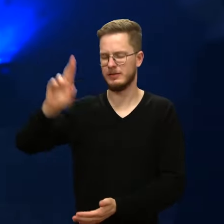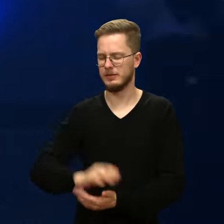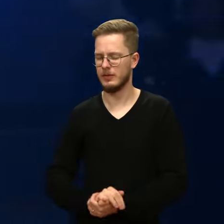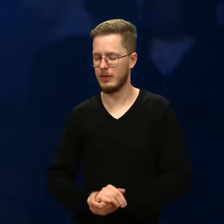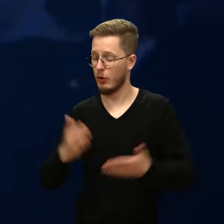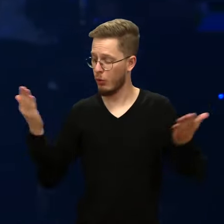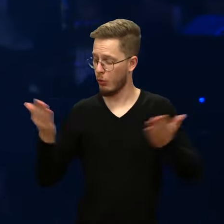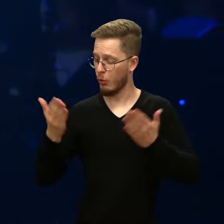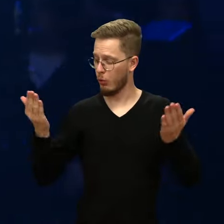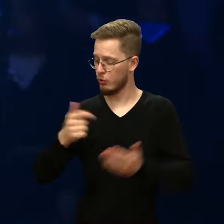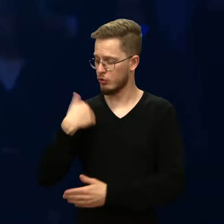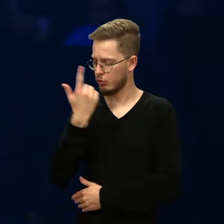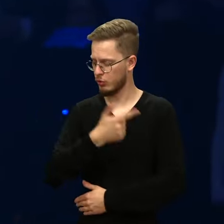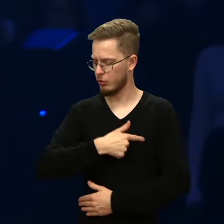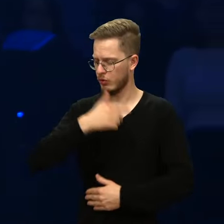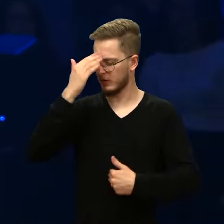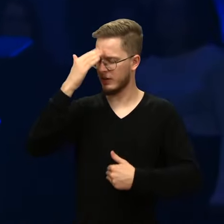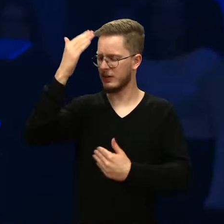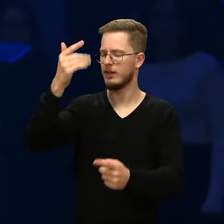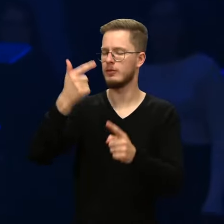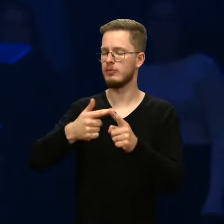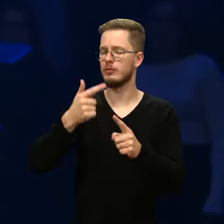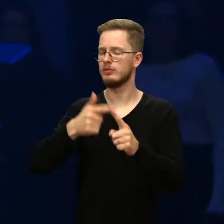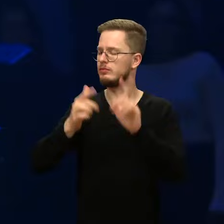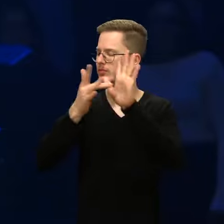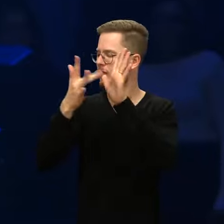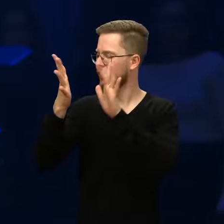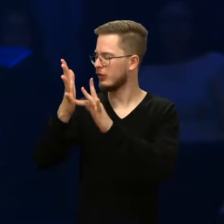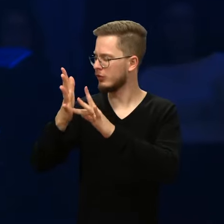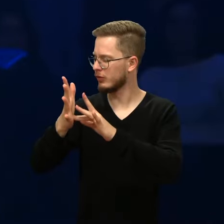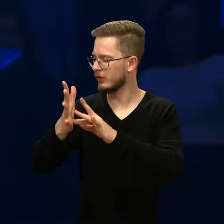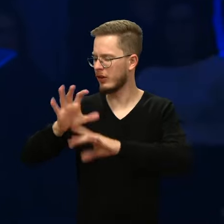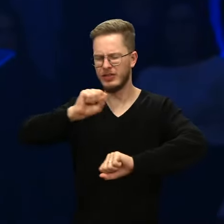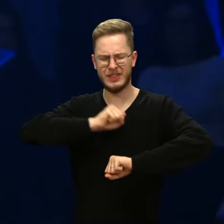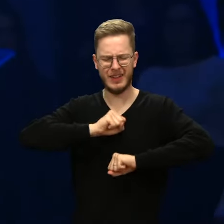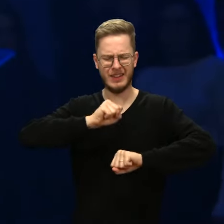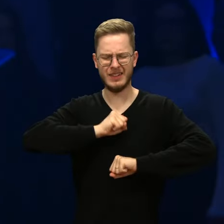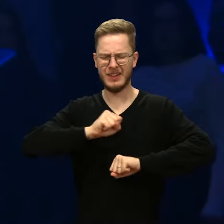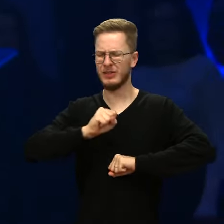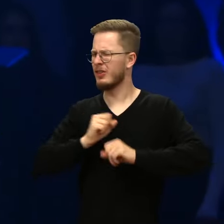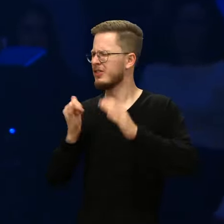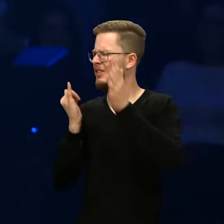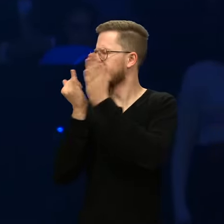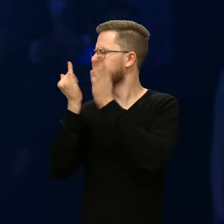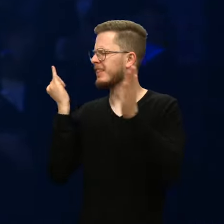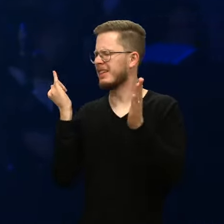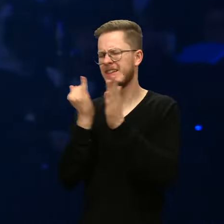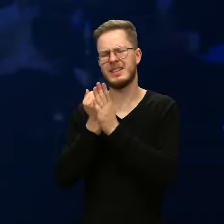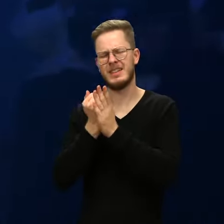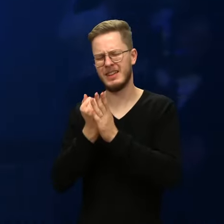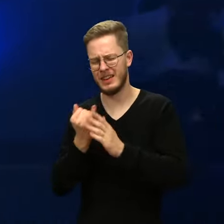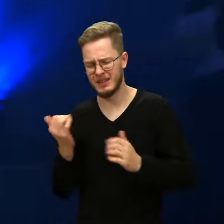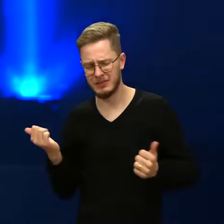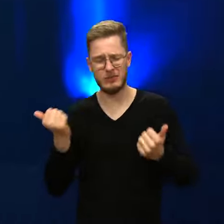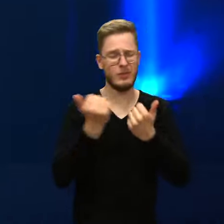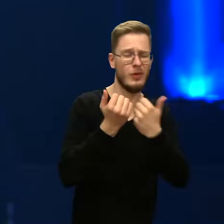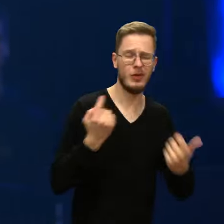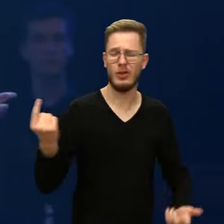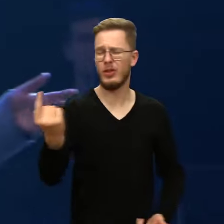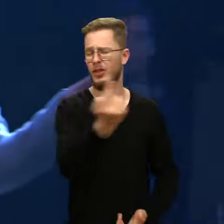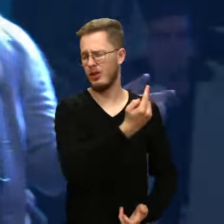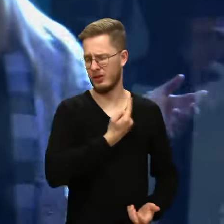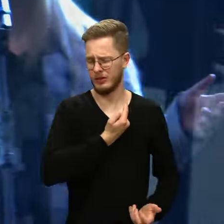porque nós temos um sacerdote que intercede por nós. Hoje, Pai, nós agradecemos, Senhor, porque o